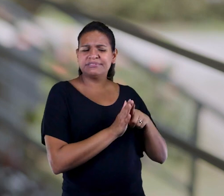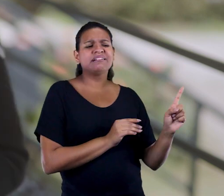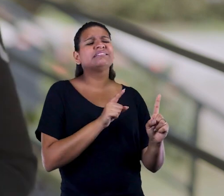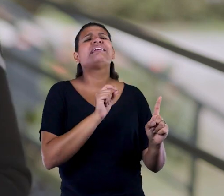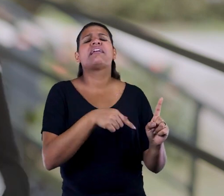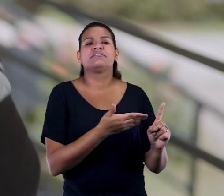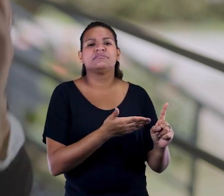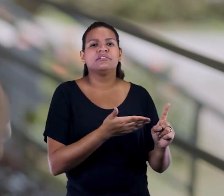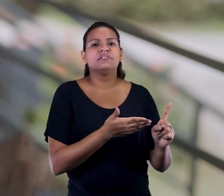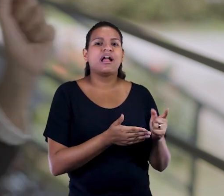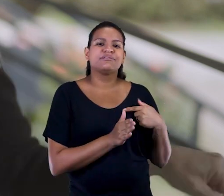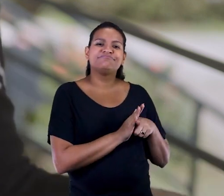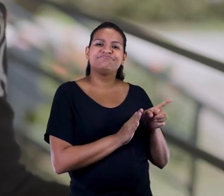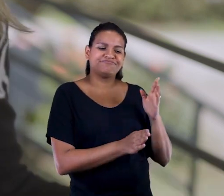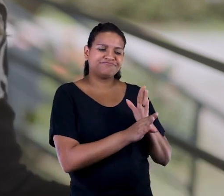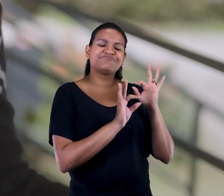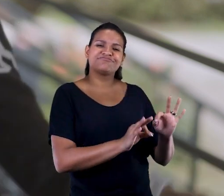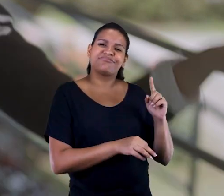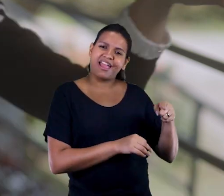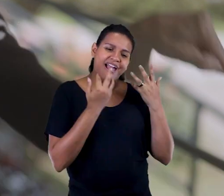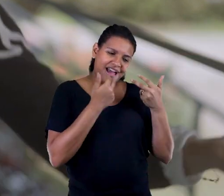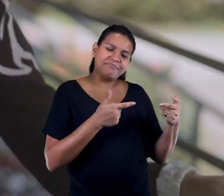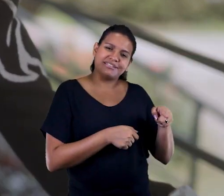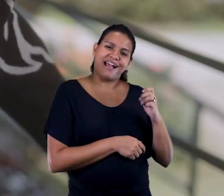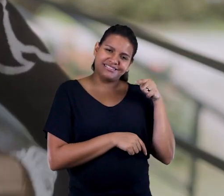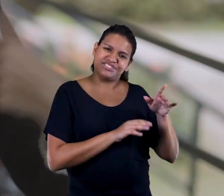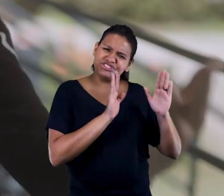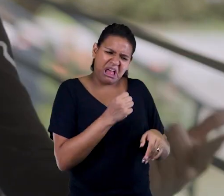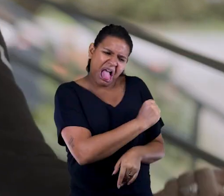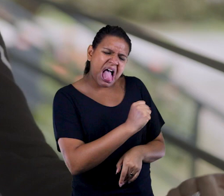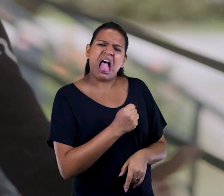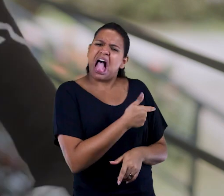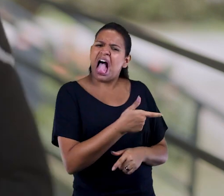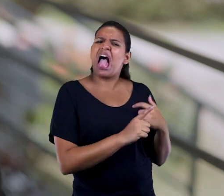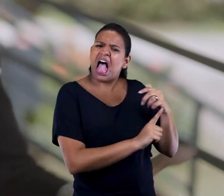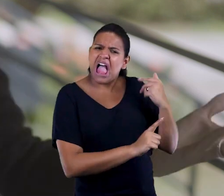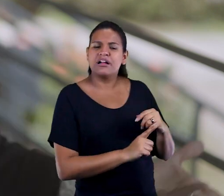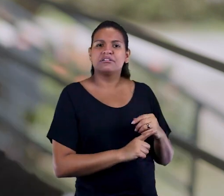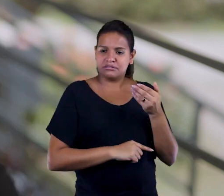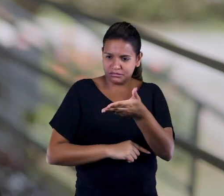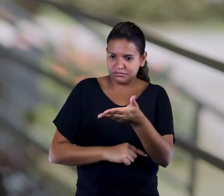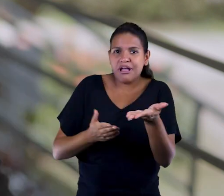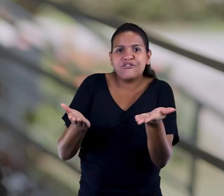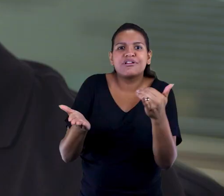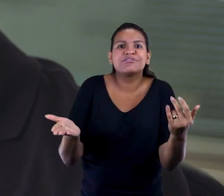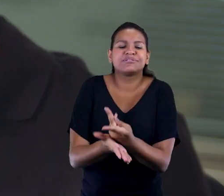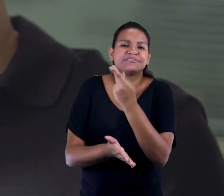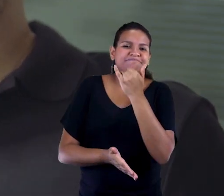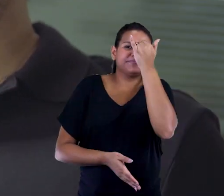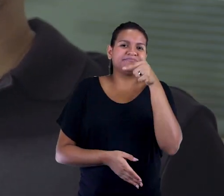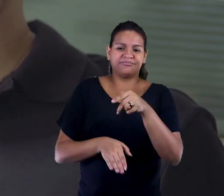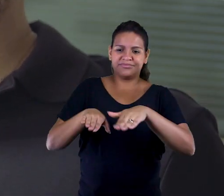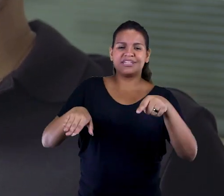animais. Né? Então, será que se a gente já não punir essa pessoa quando ela está fazendo com bicho, a gente já não evita também uma tragédia com crianças? Às